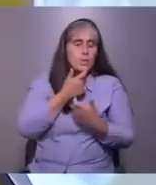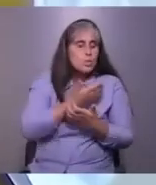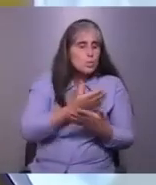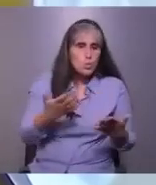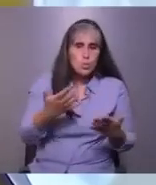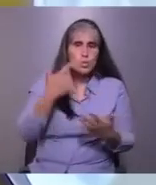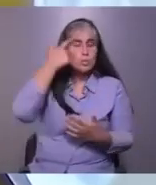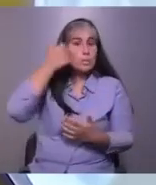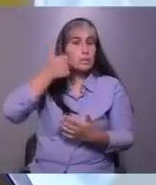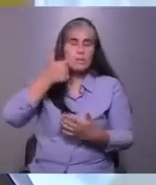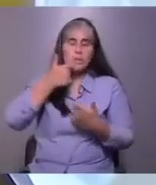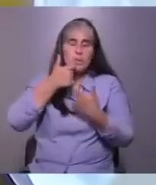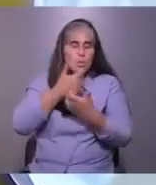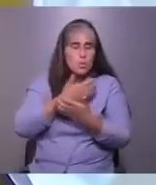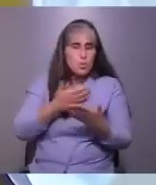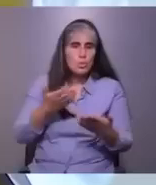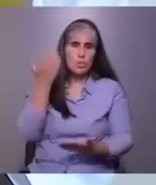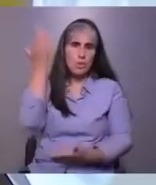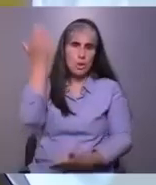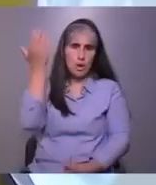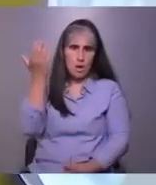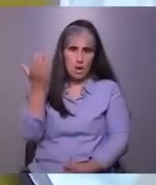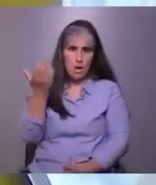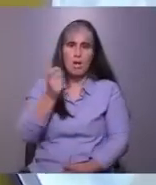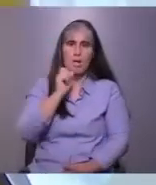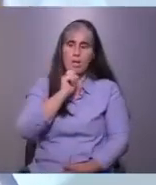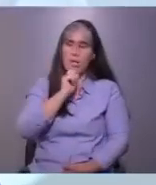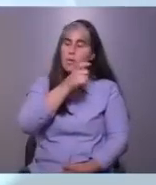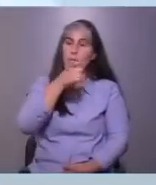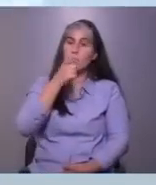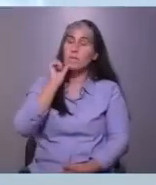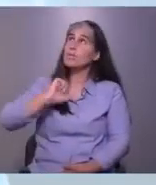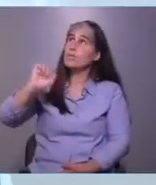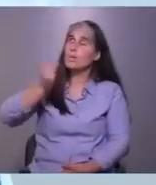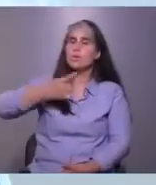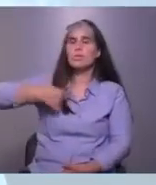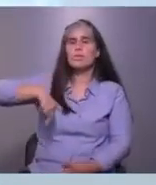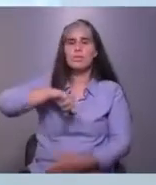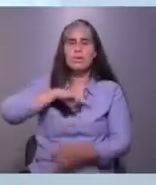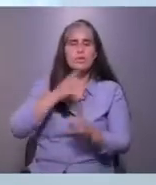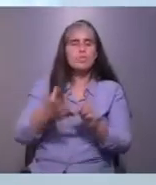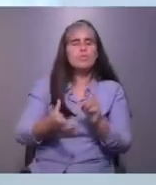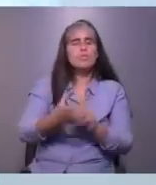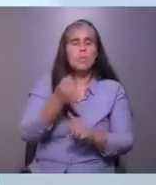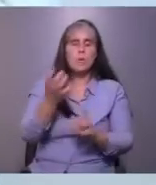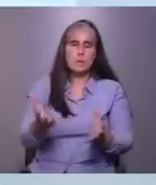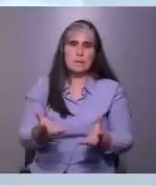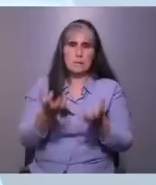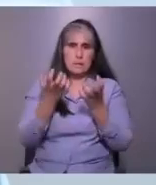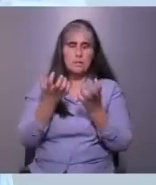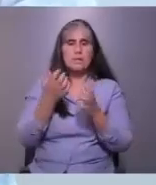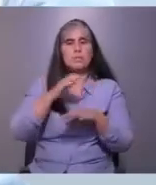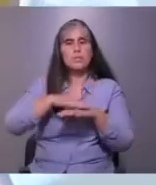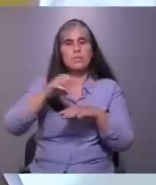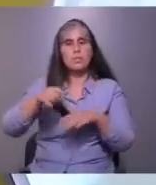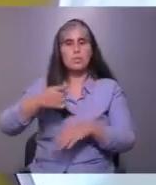de tudo, alcancemos as vossas promessas que excedem todo o desejo. Por